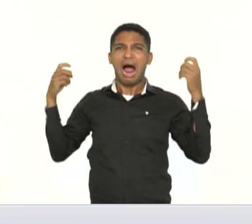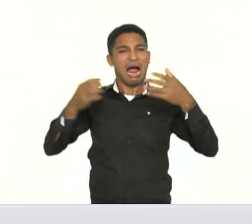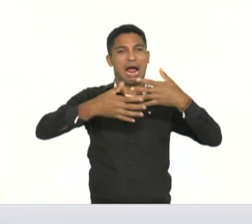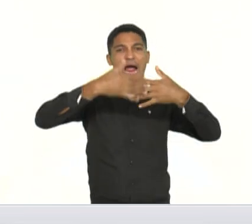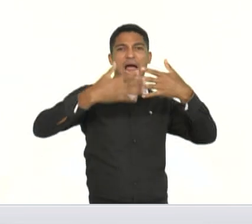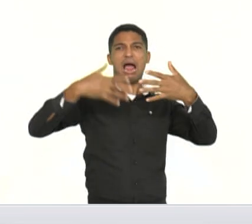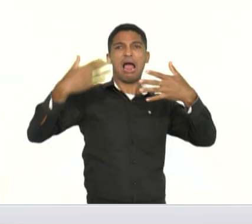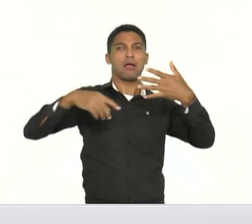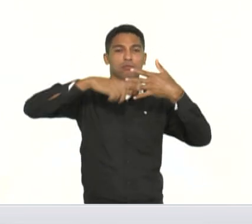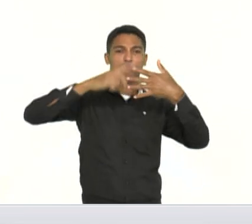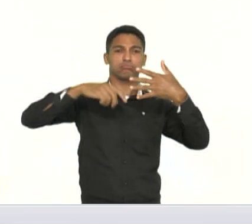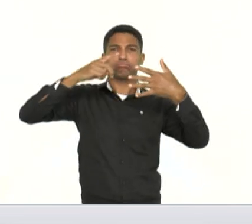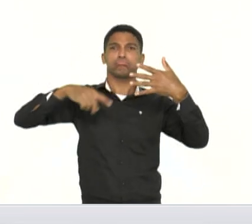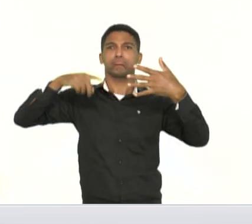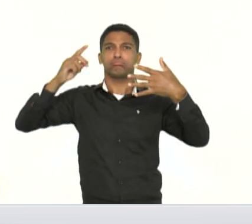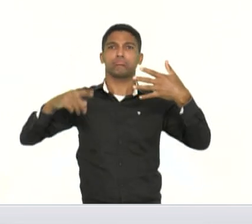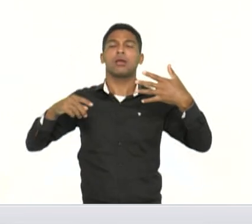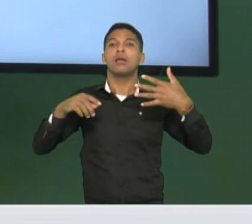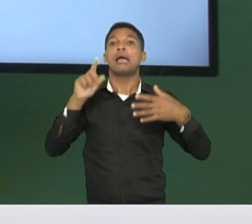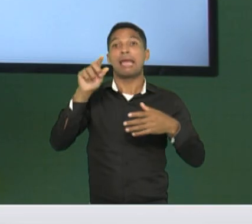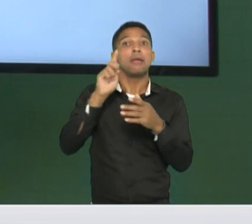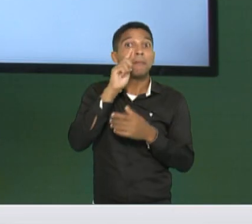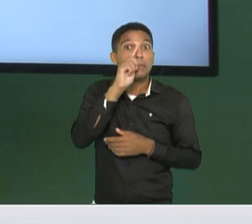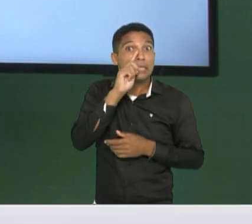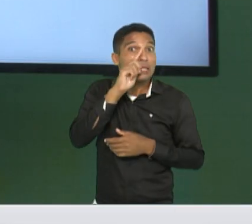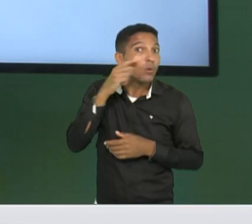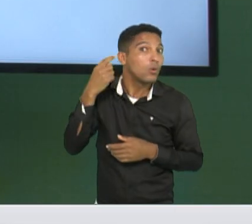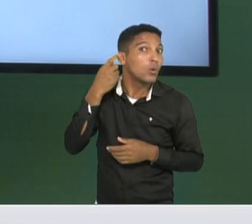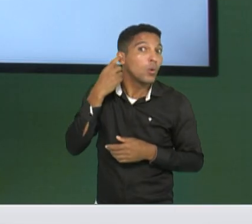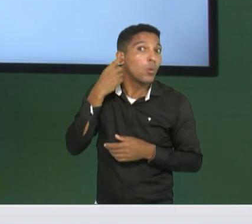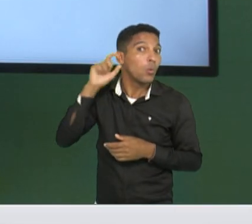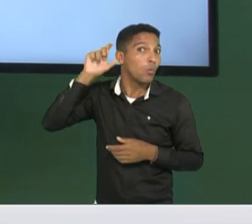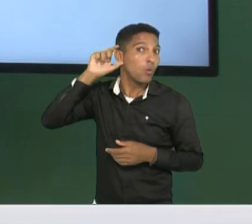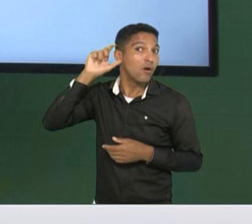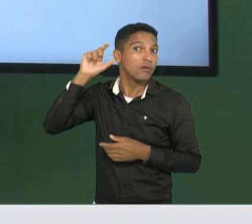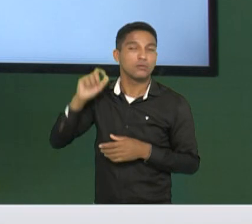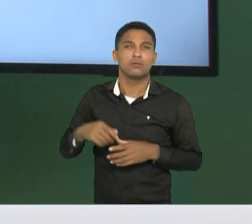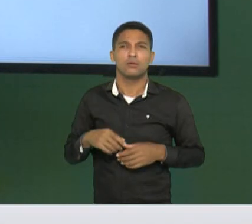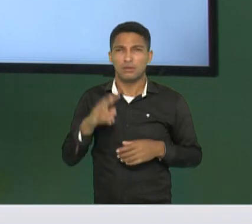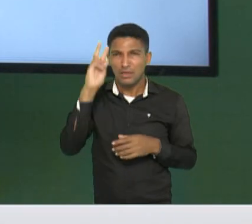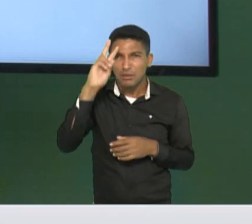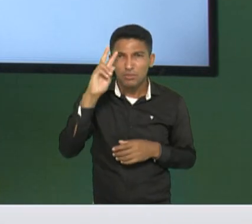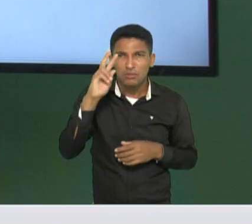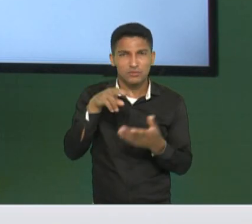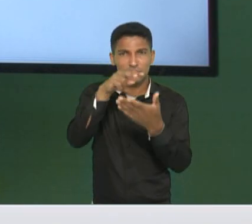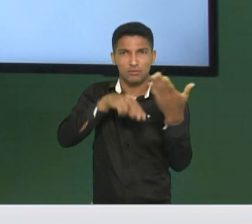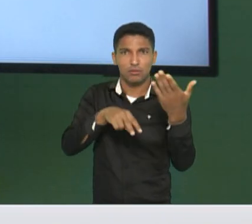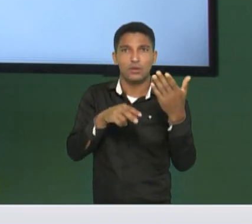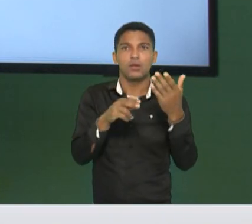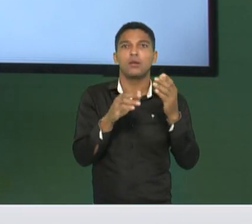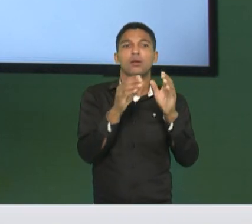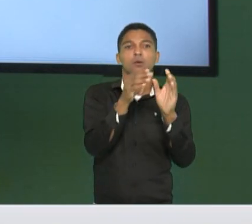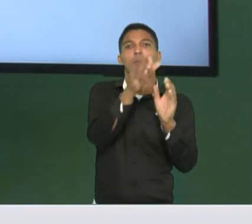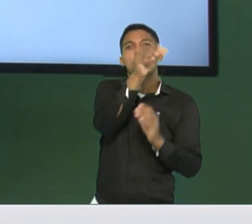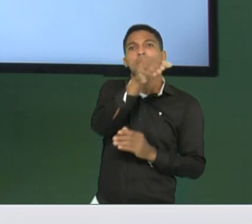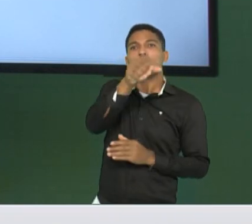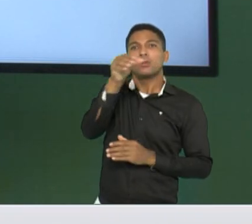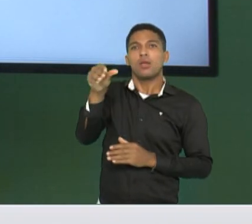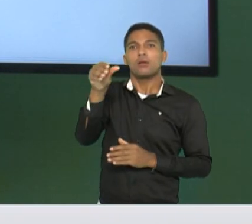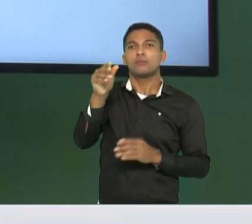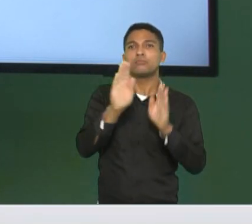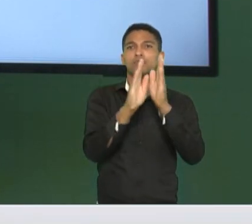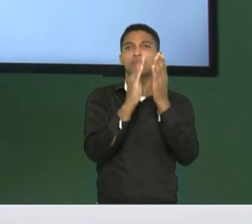Nós estávamos lendo lá, né, que na biblioteca varia de 30 a 40, máquina de lavar 60, aspirador de